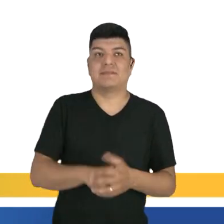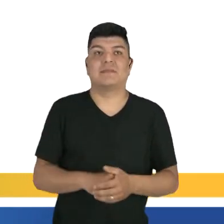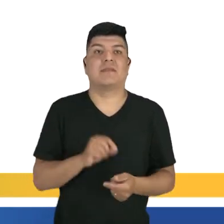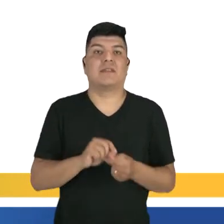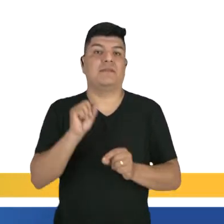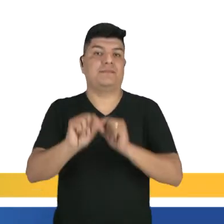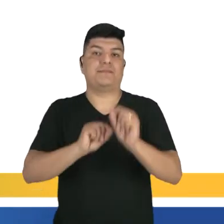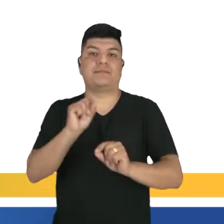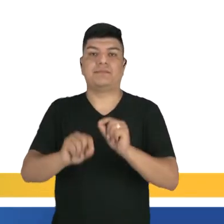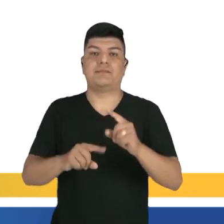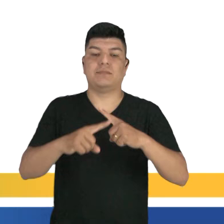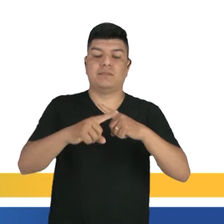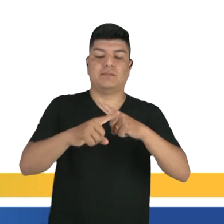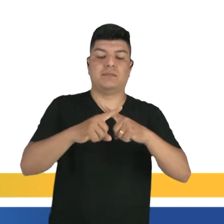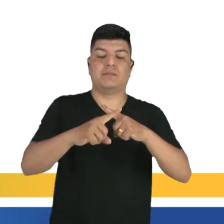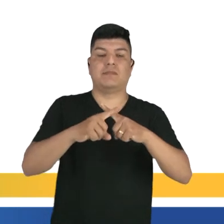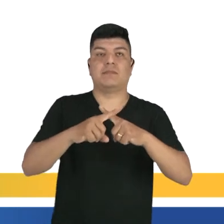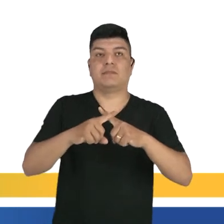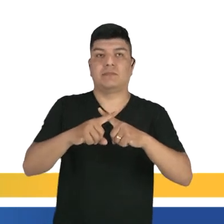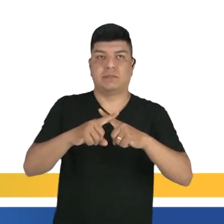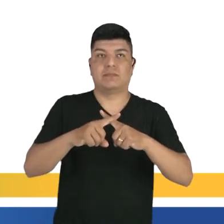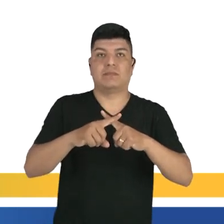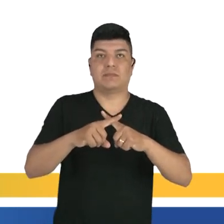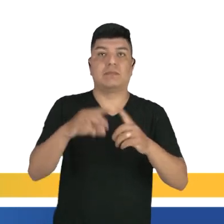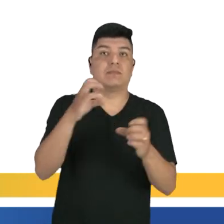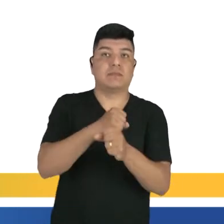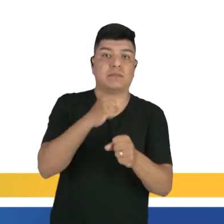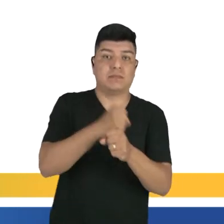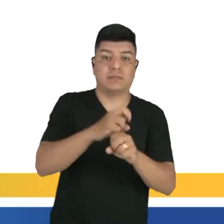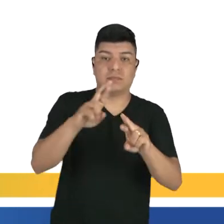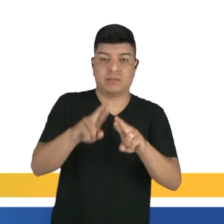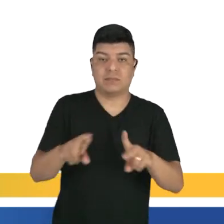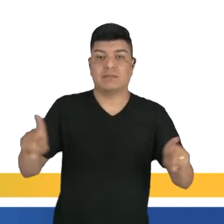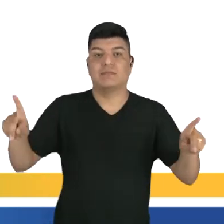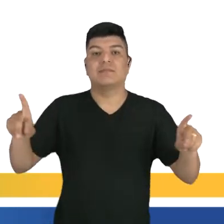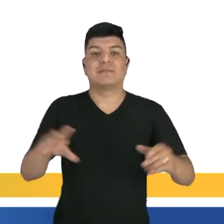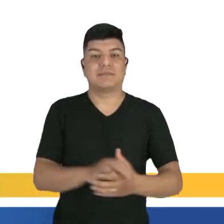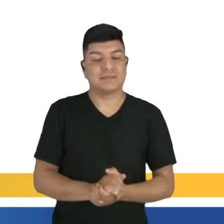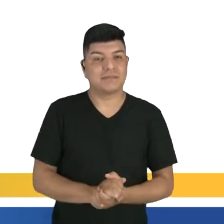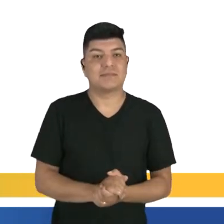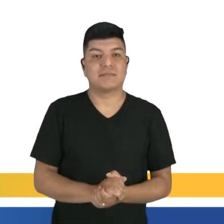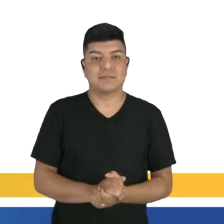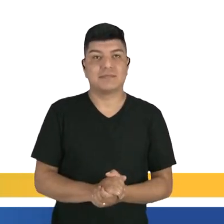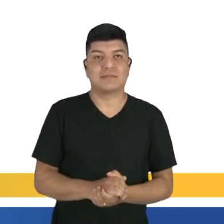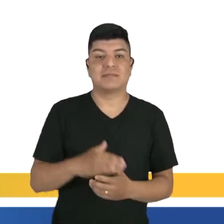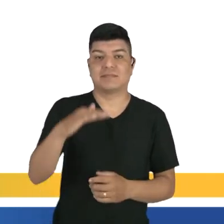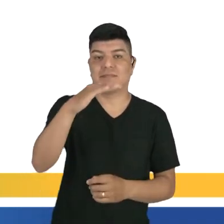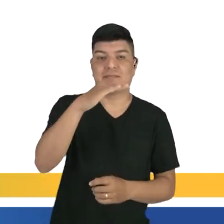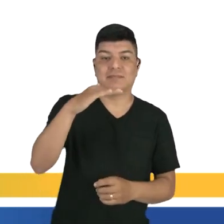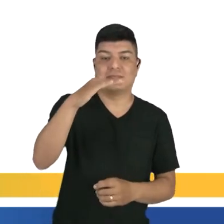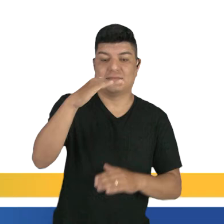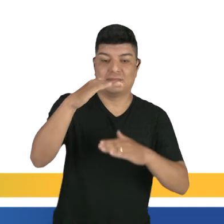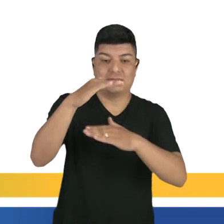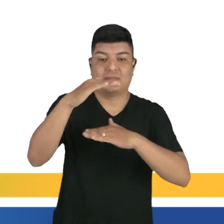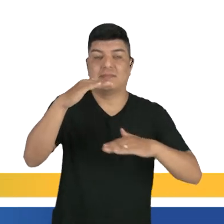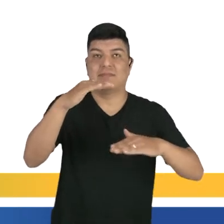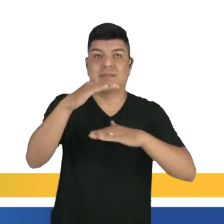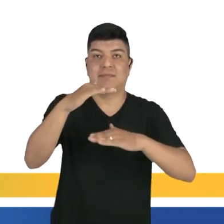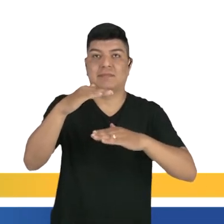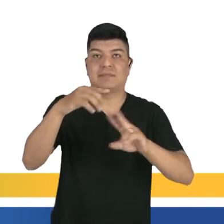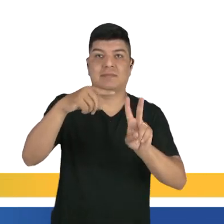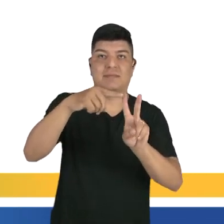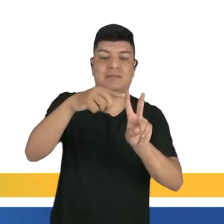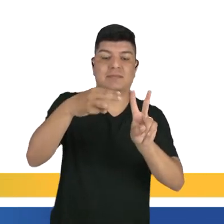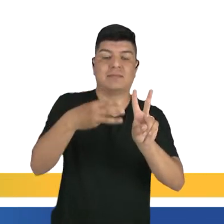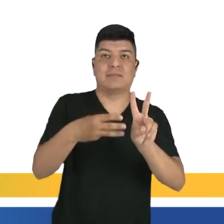O que eu vou fazer? Eu vou multiplicar pela soma dessa diferença aí. Então, eu vou multiplicar em cima e embaixo pela raiz